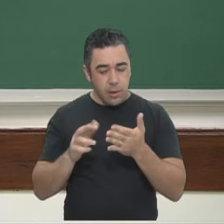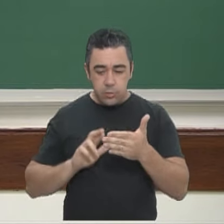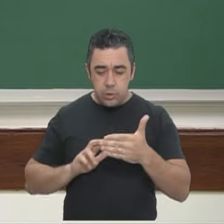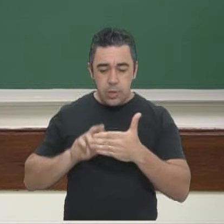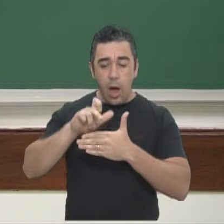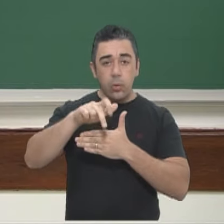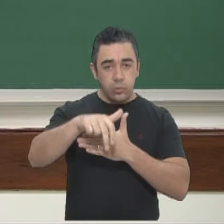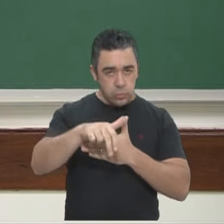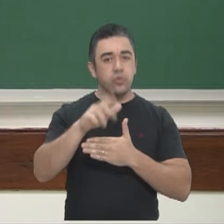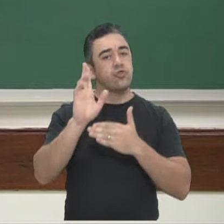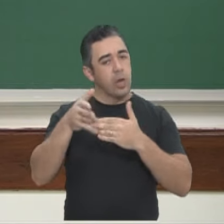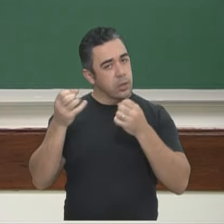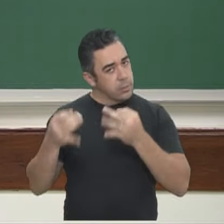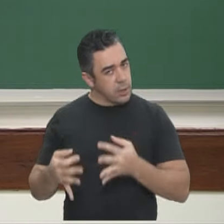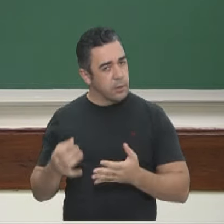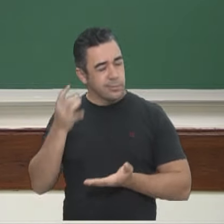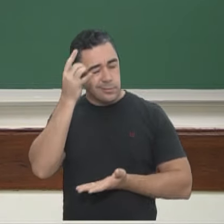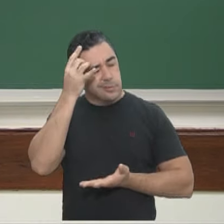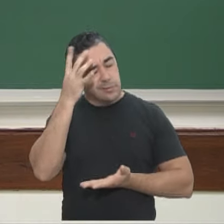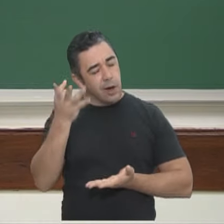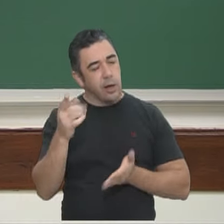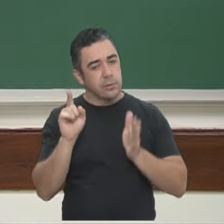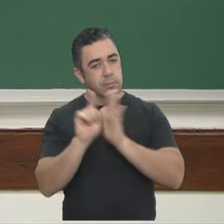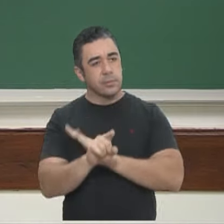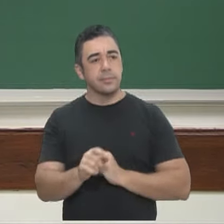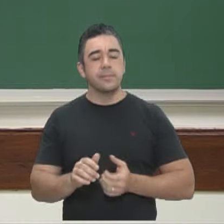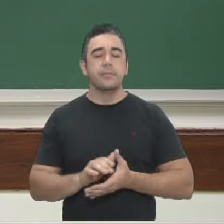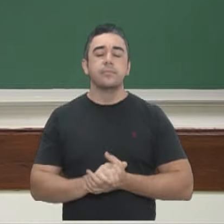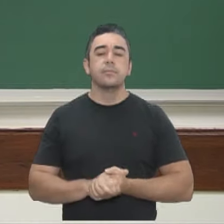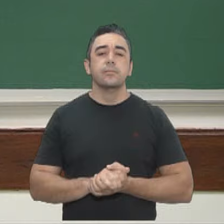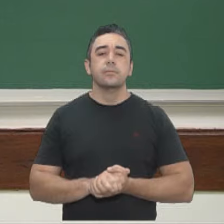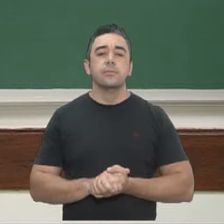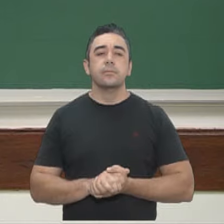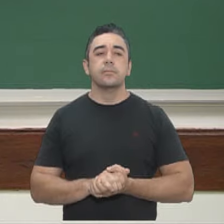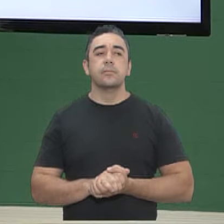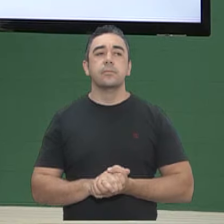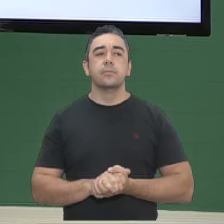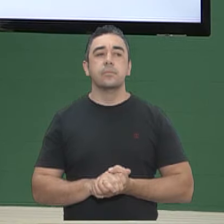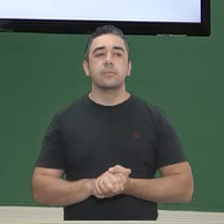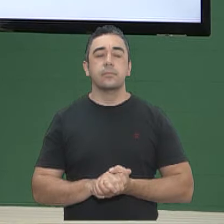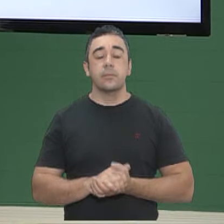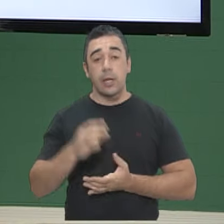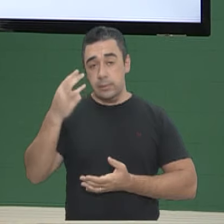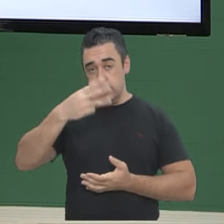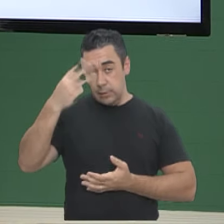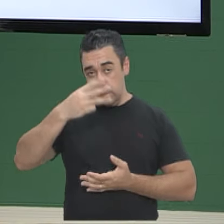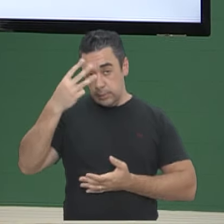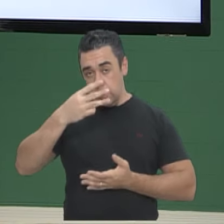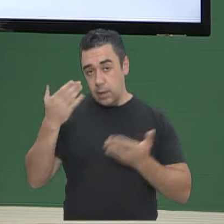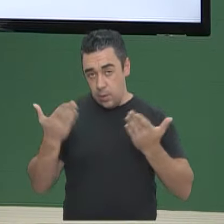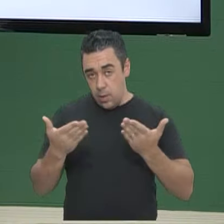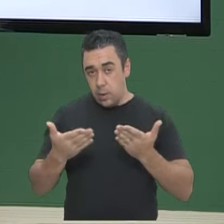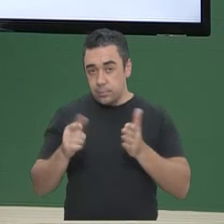gente já falou dela, então essa pergunta estava fácil. Vamos para o nosso terceiro